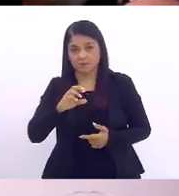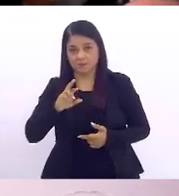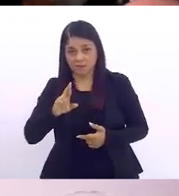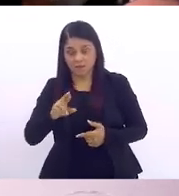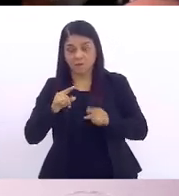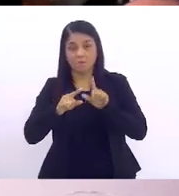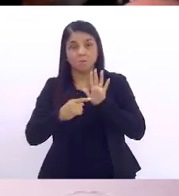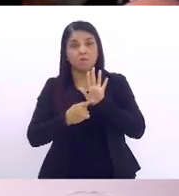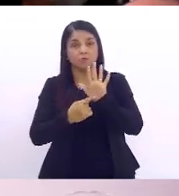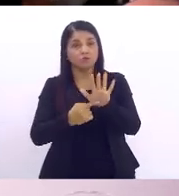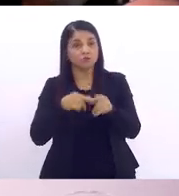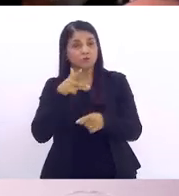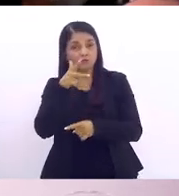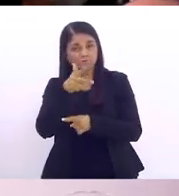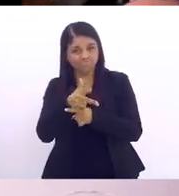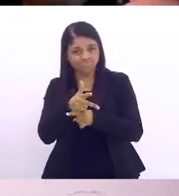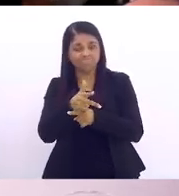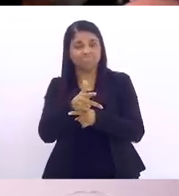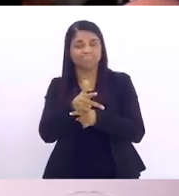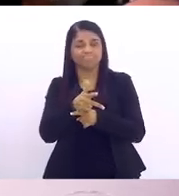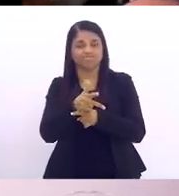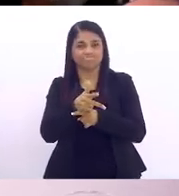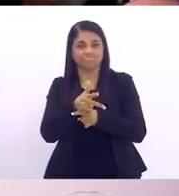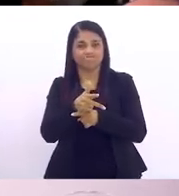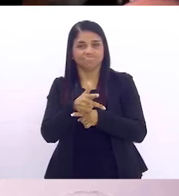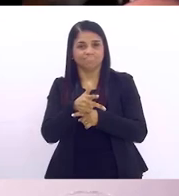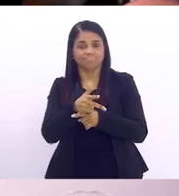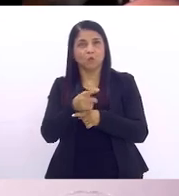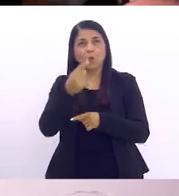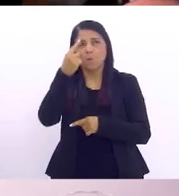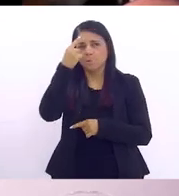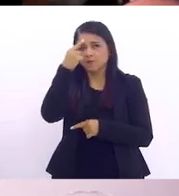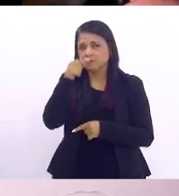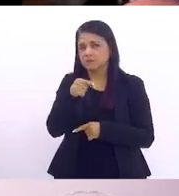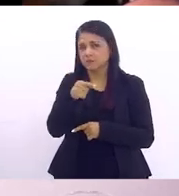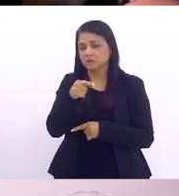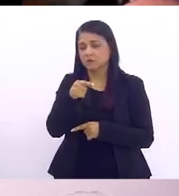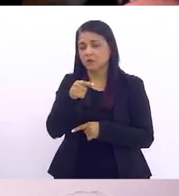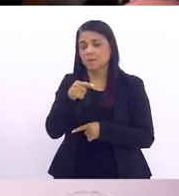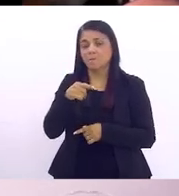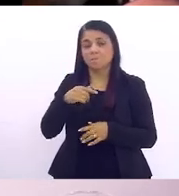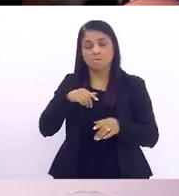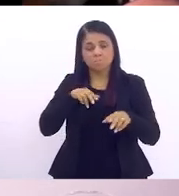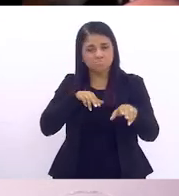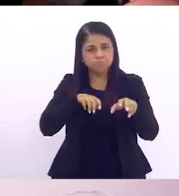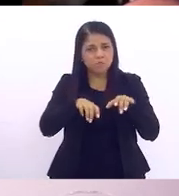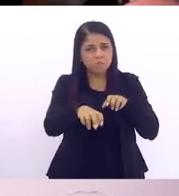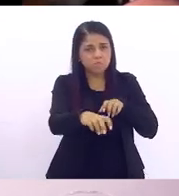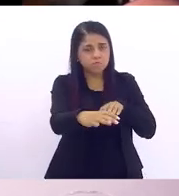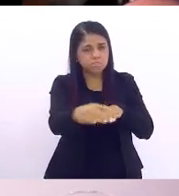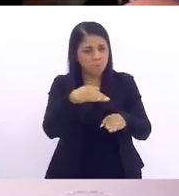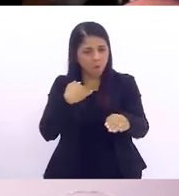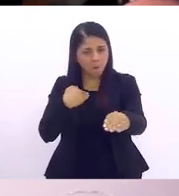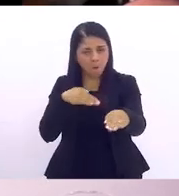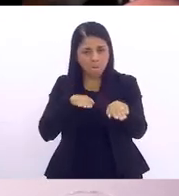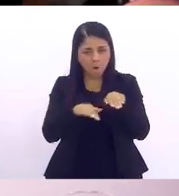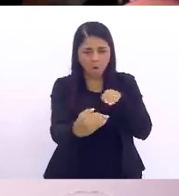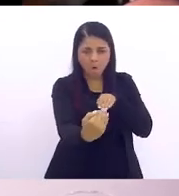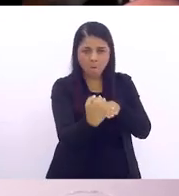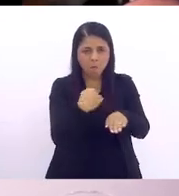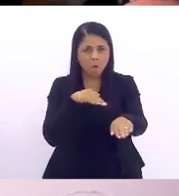mostrou um vídeo que muito ilustrativo mas pensando naquele vídeo Imagina a pessoa que transita ali passa pela